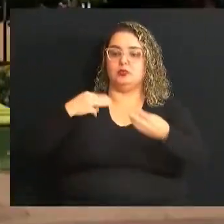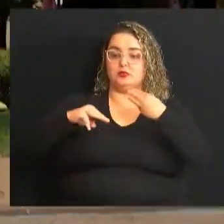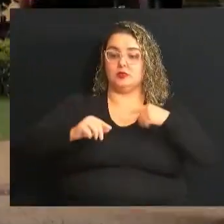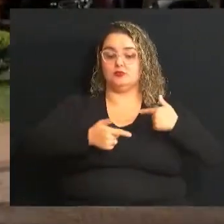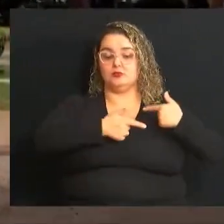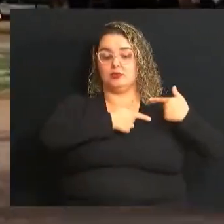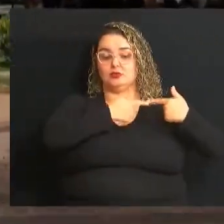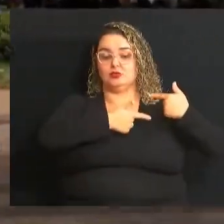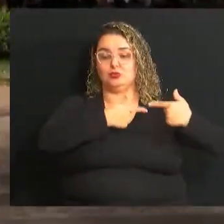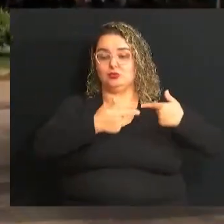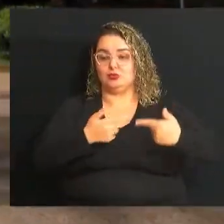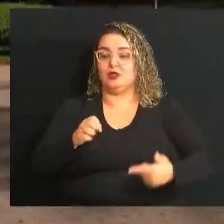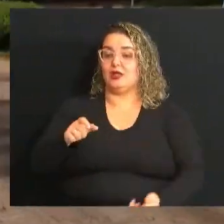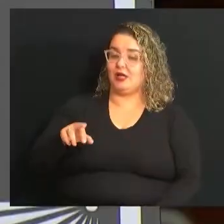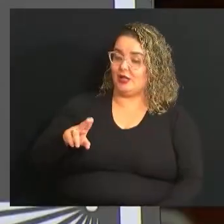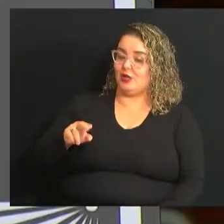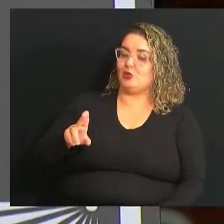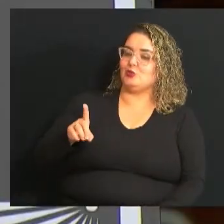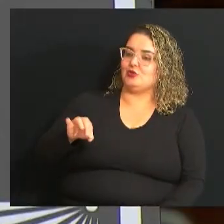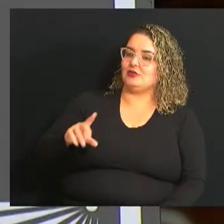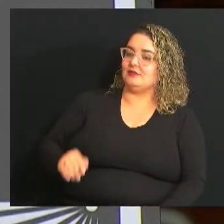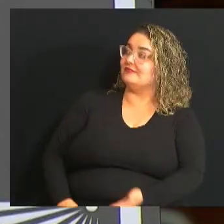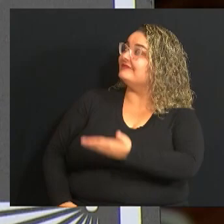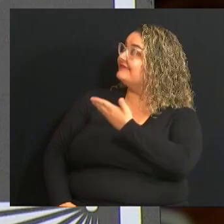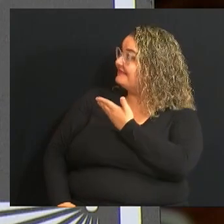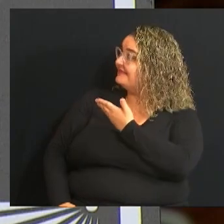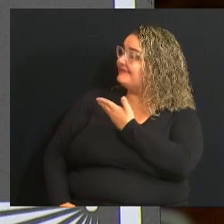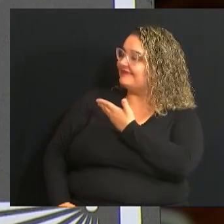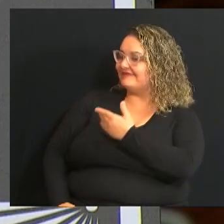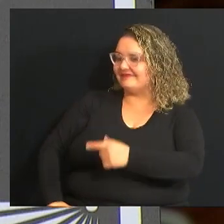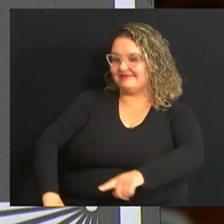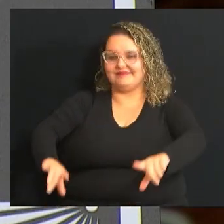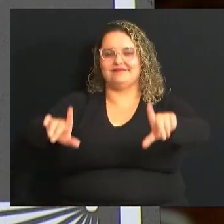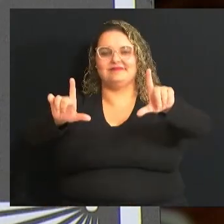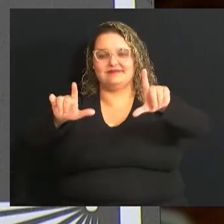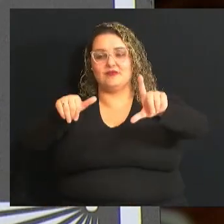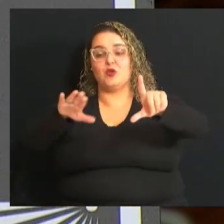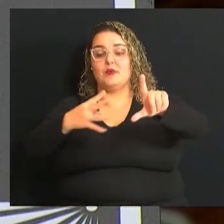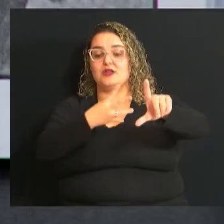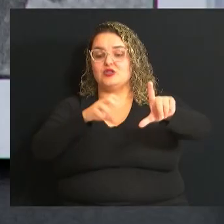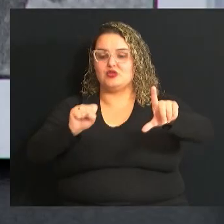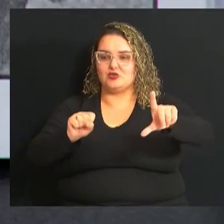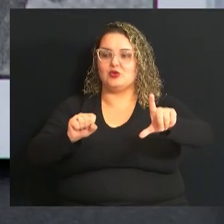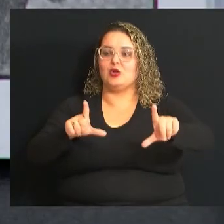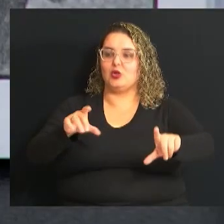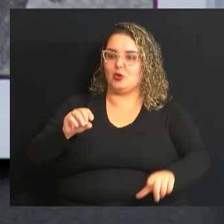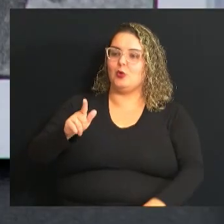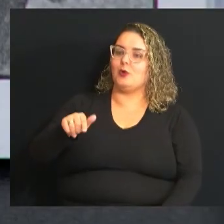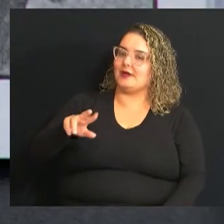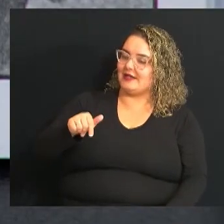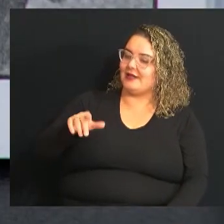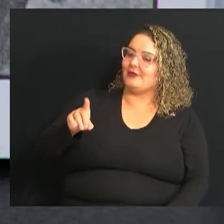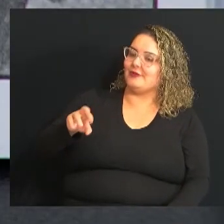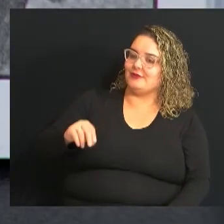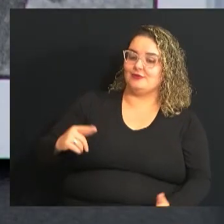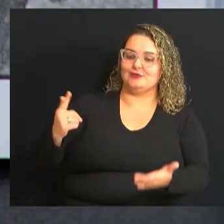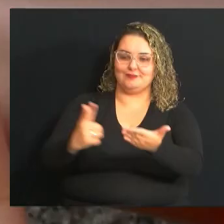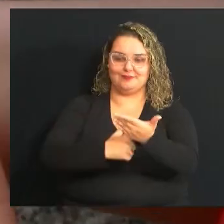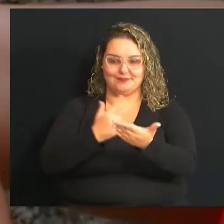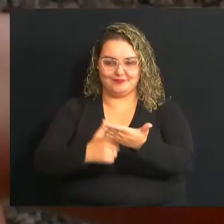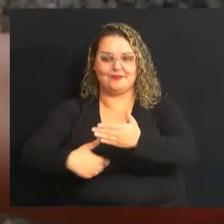Praça Carlos Gomes, monumento a Carlos Gomes, que guarda os restos mortais do maestro campineiro que nasceu